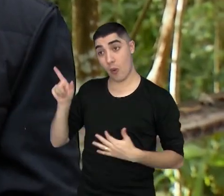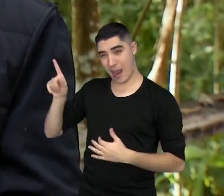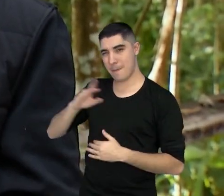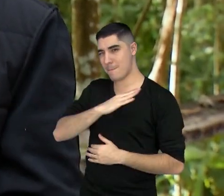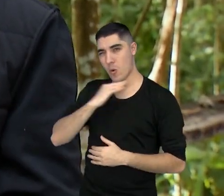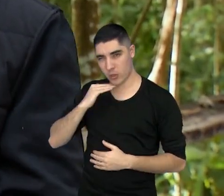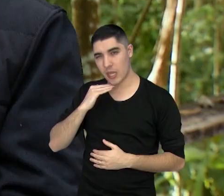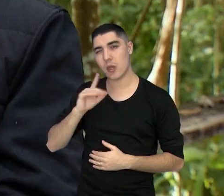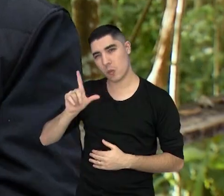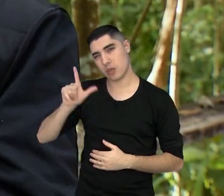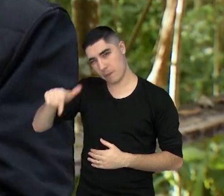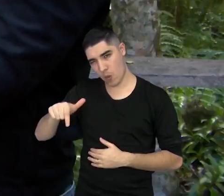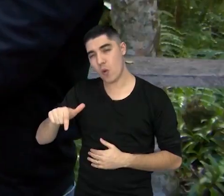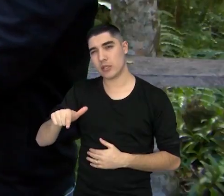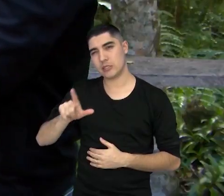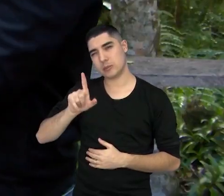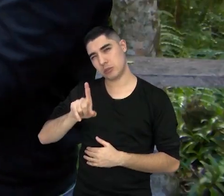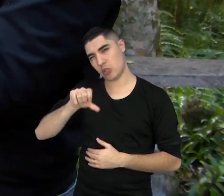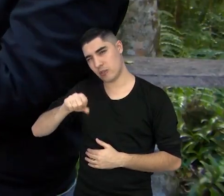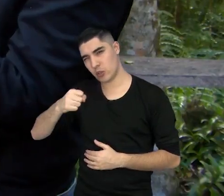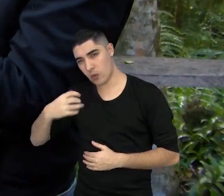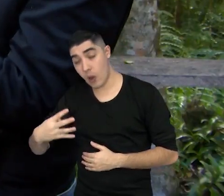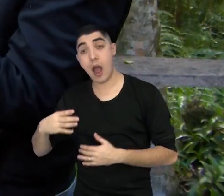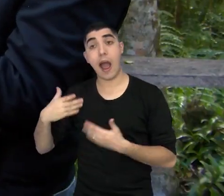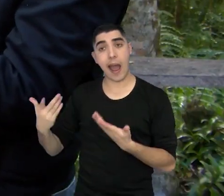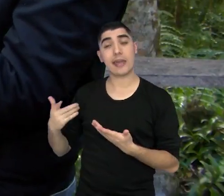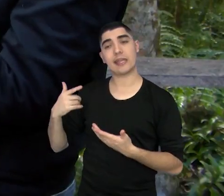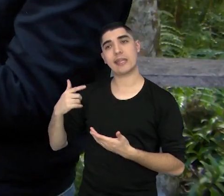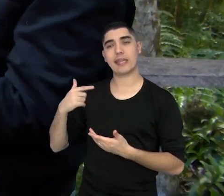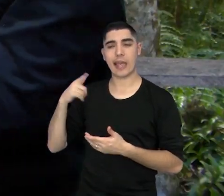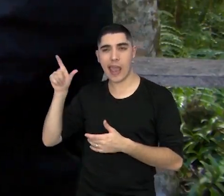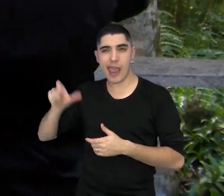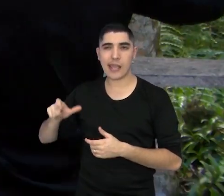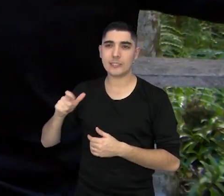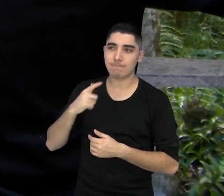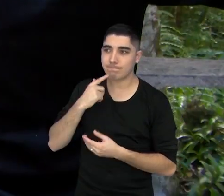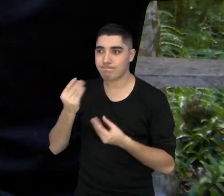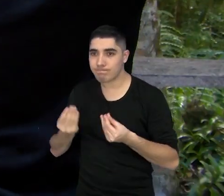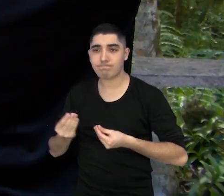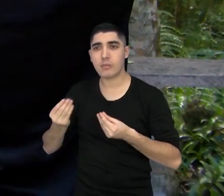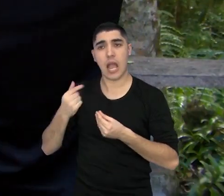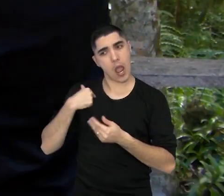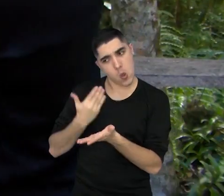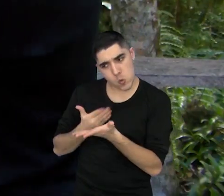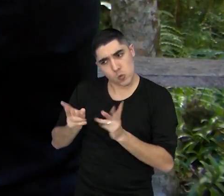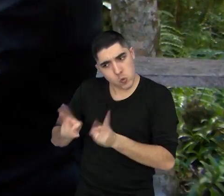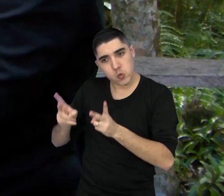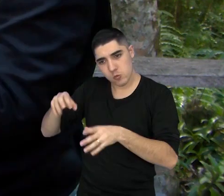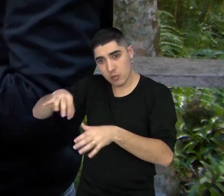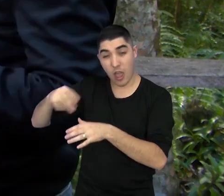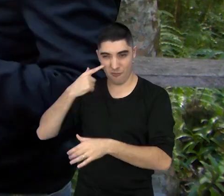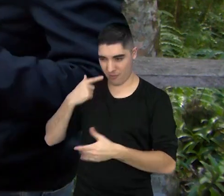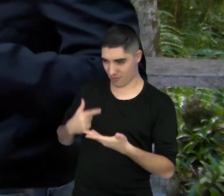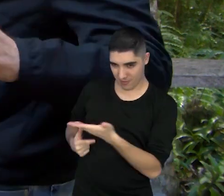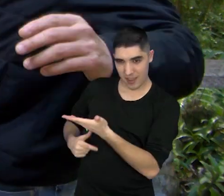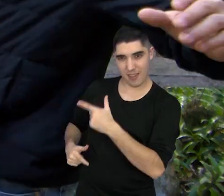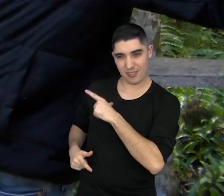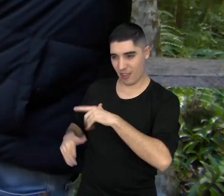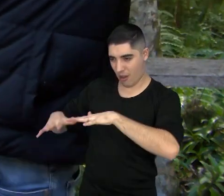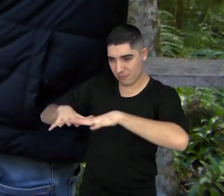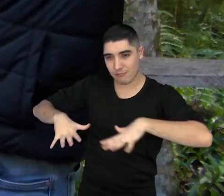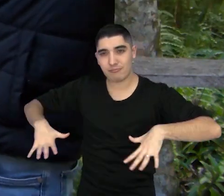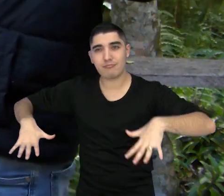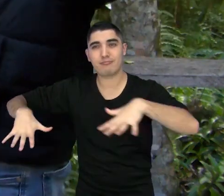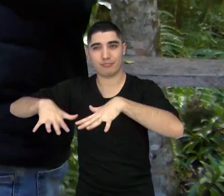cá, então a gente continua fazendo esse trabalho. Que bacana. E aí essa área aqui, que é uma mata ciliar do Ribeirão do Guirra, nós